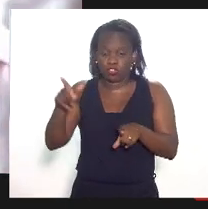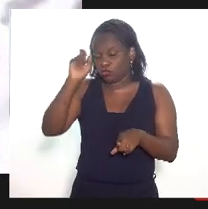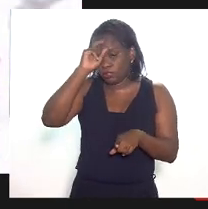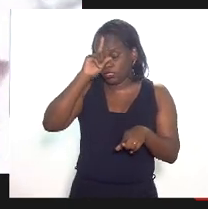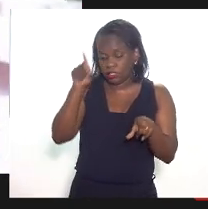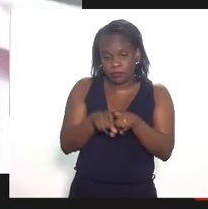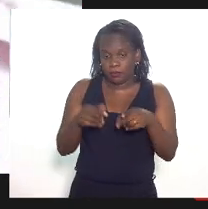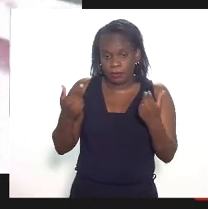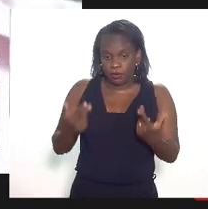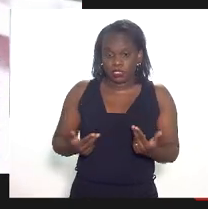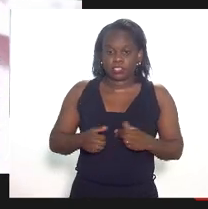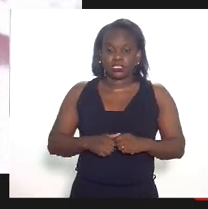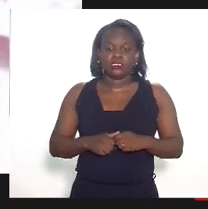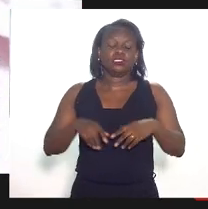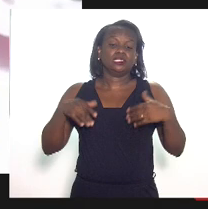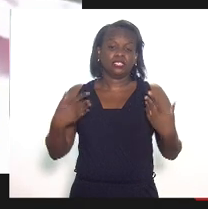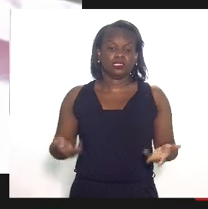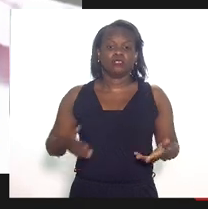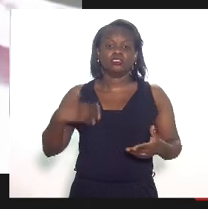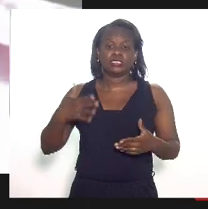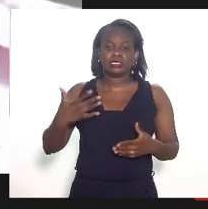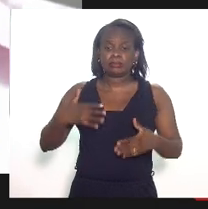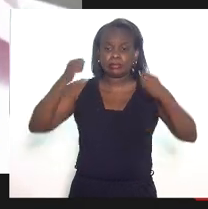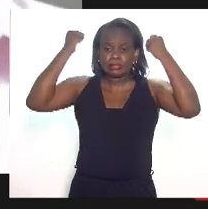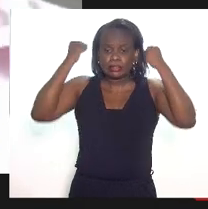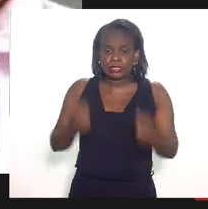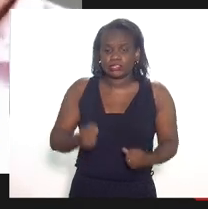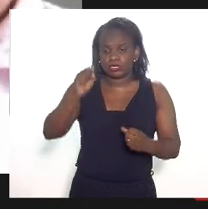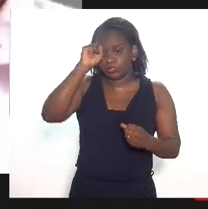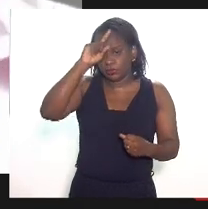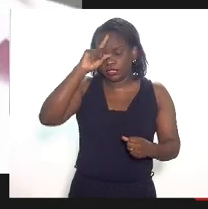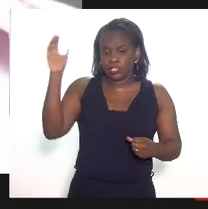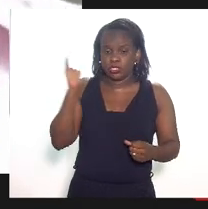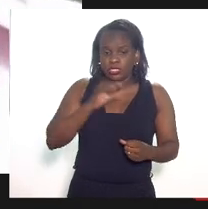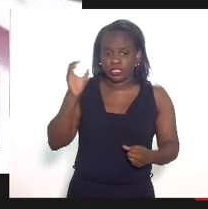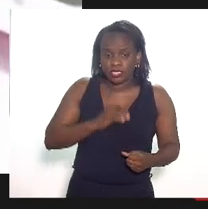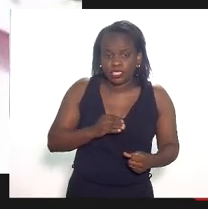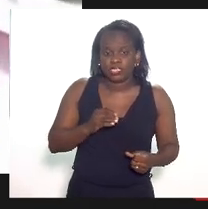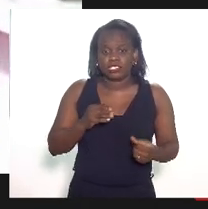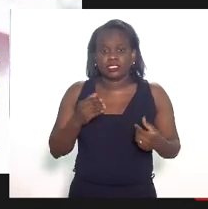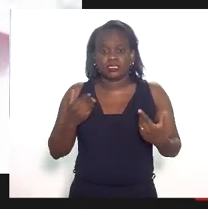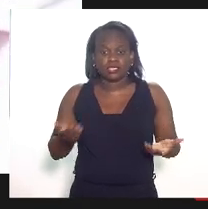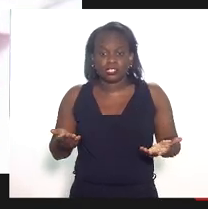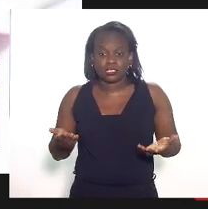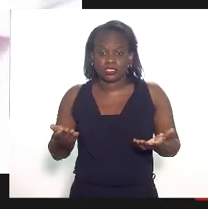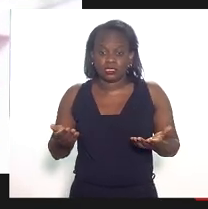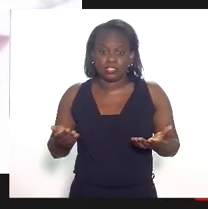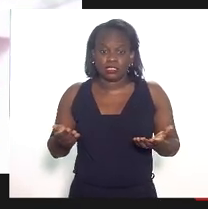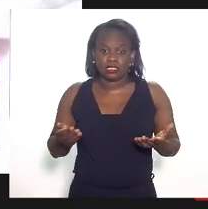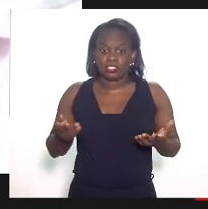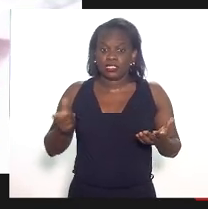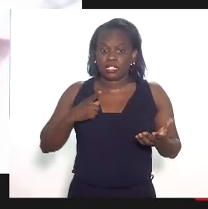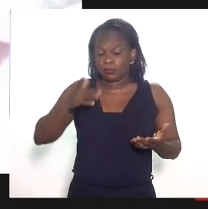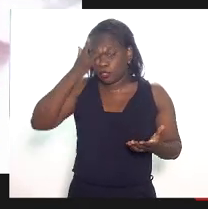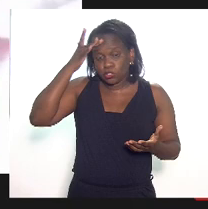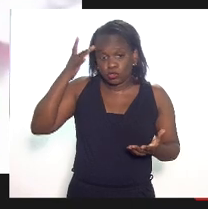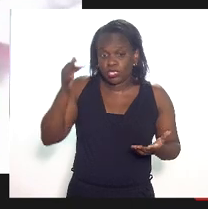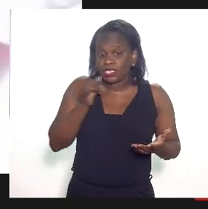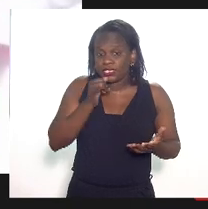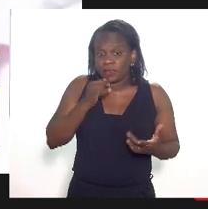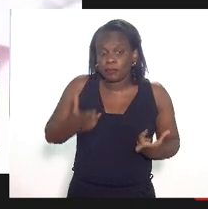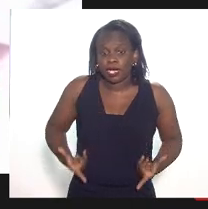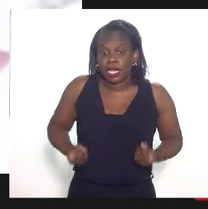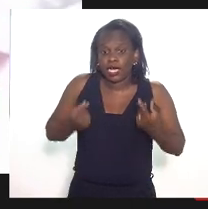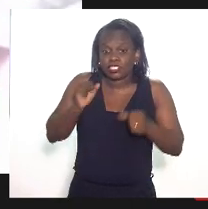federal é a mesma coisa. E acaba tendo uma grande sobrecarga nos hospitais de emergência que se veem com paciente, por exemplo, com